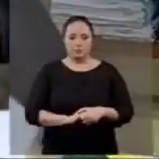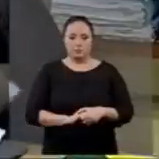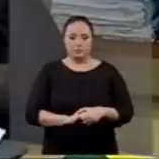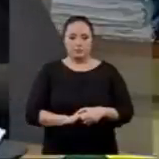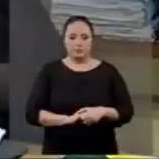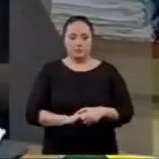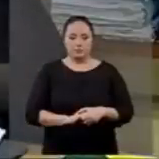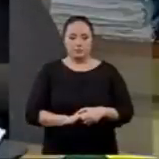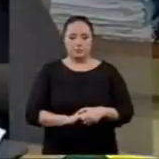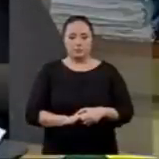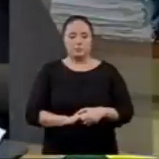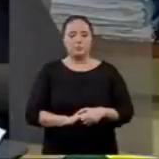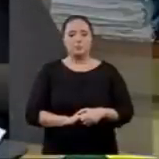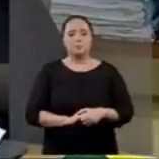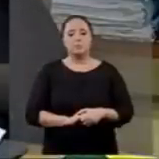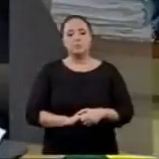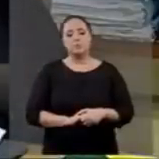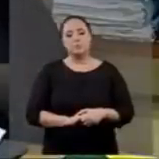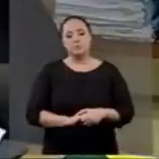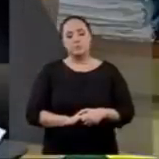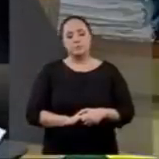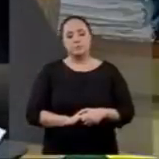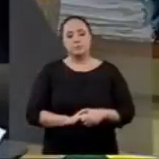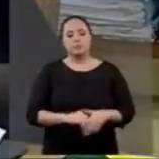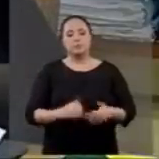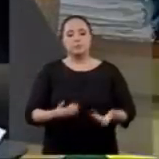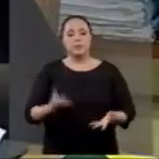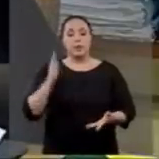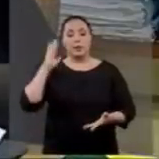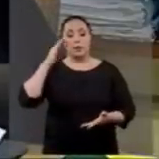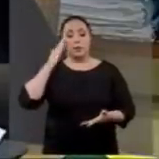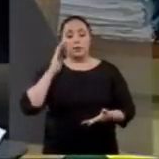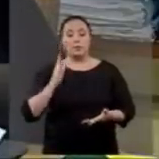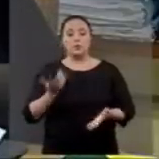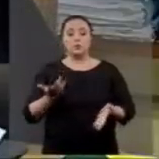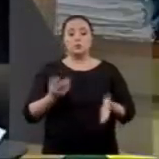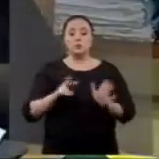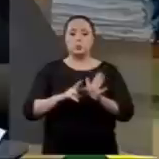a excepcionalidade da medida